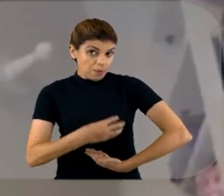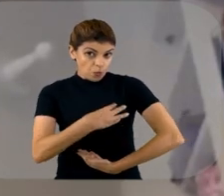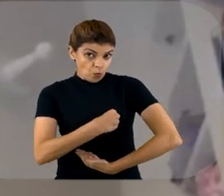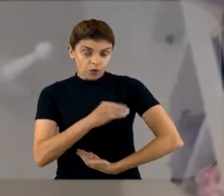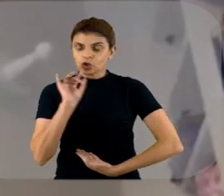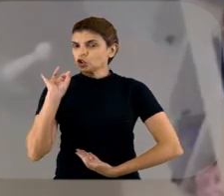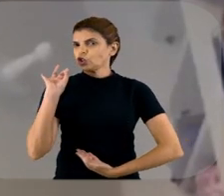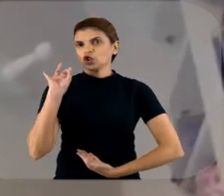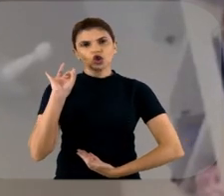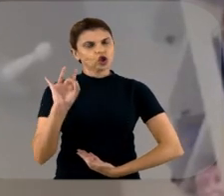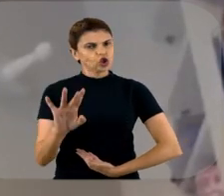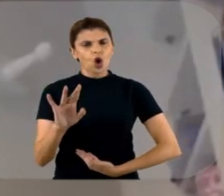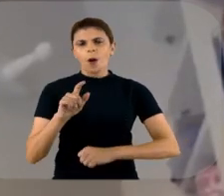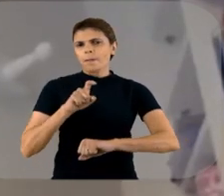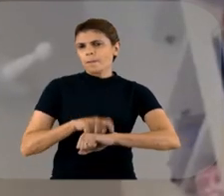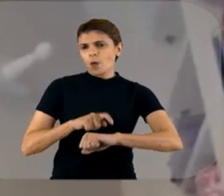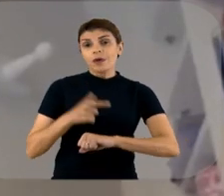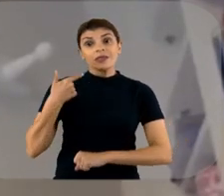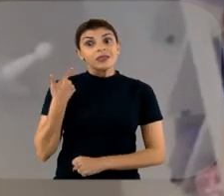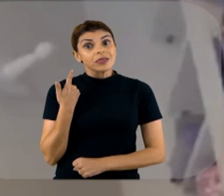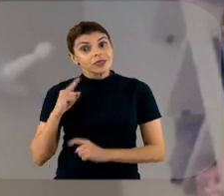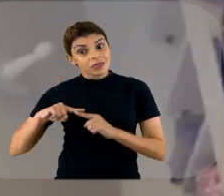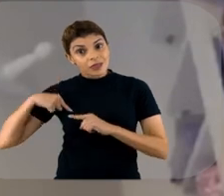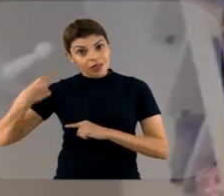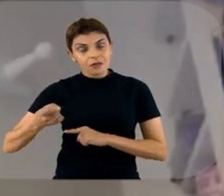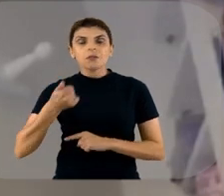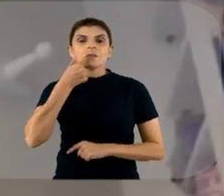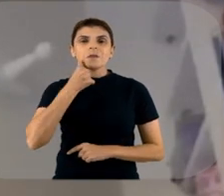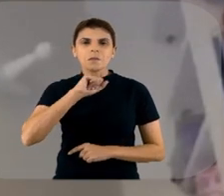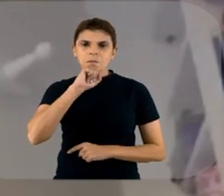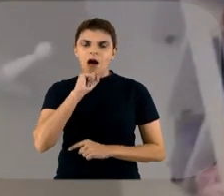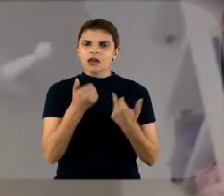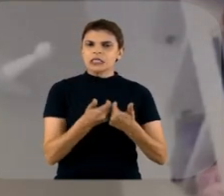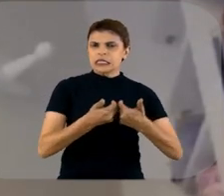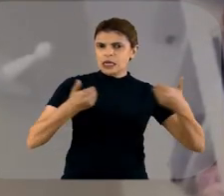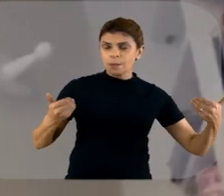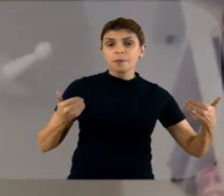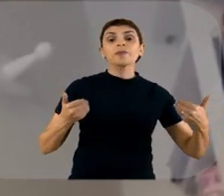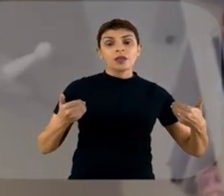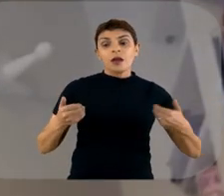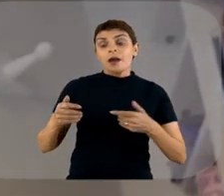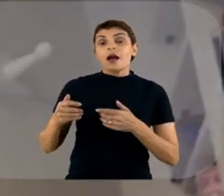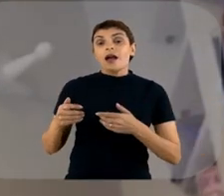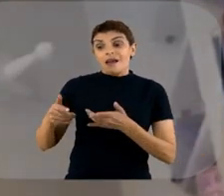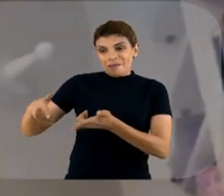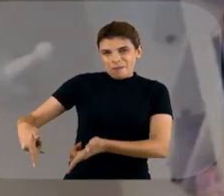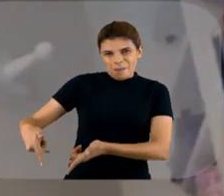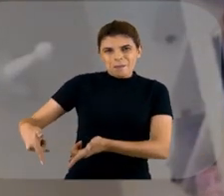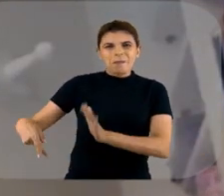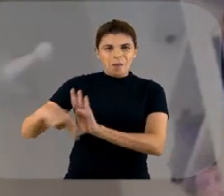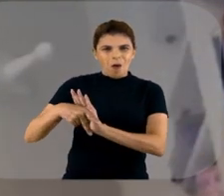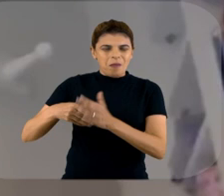seja realizado somente eh durante esse momento depois o bebê deve ser mantido no berço a 2 m de